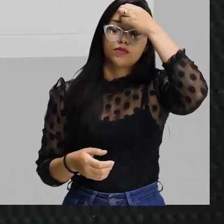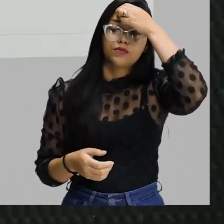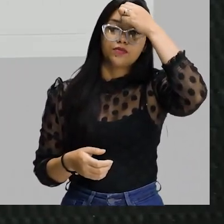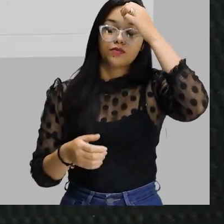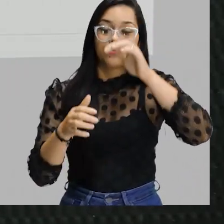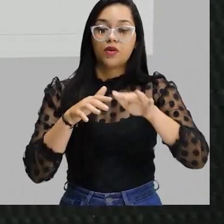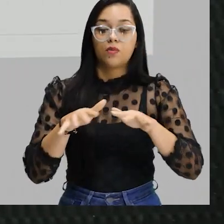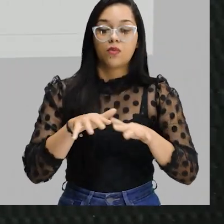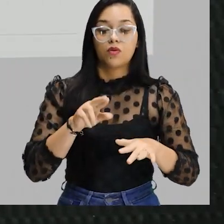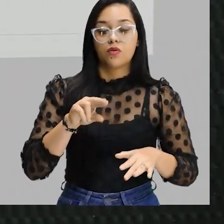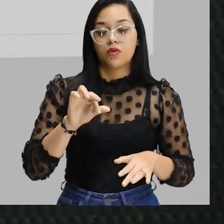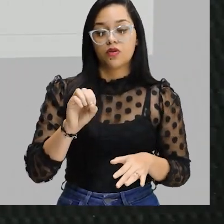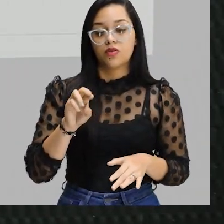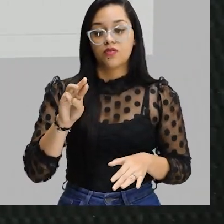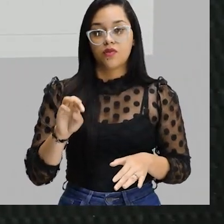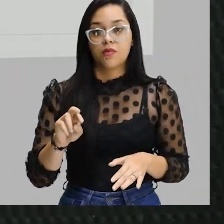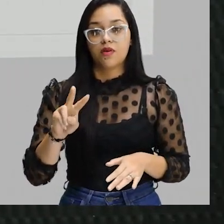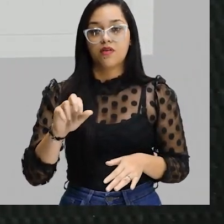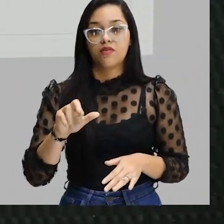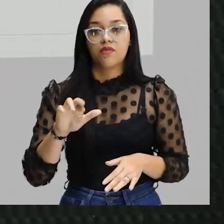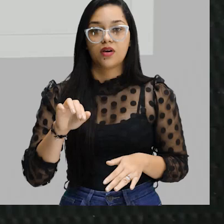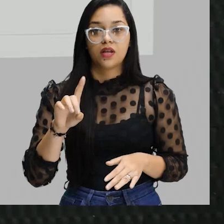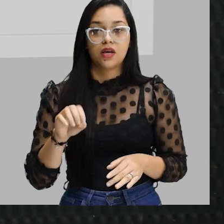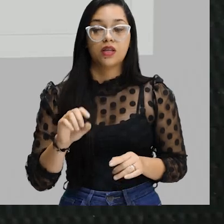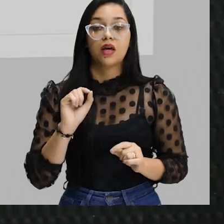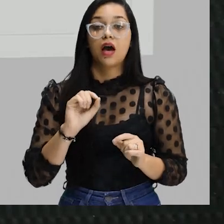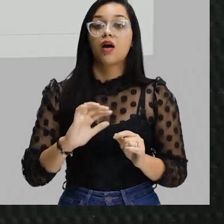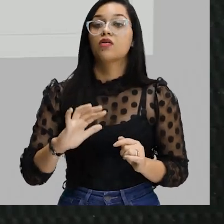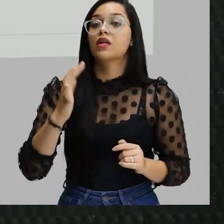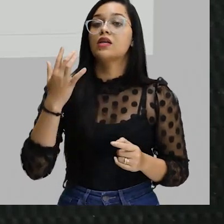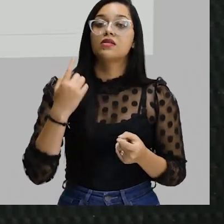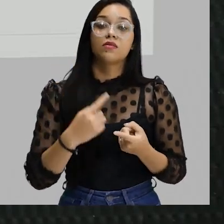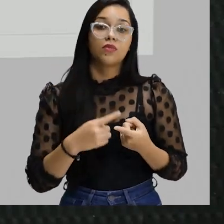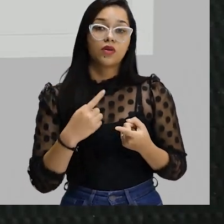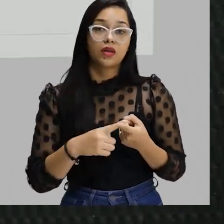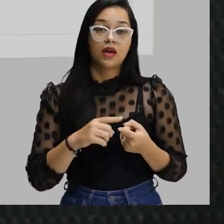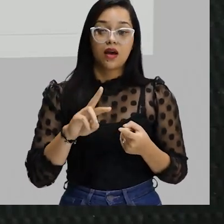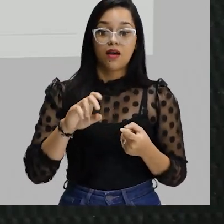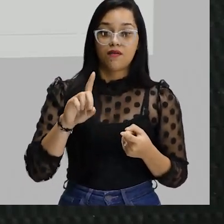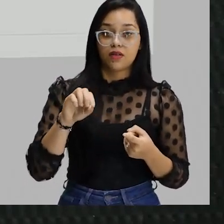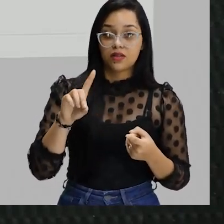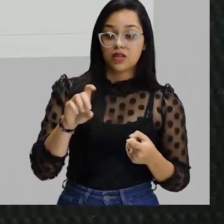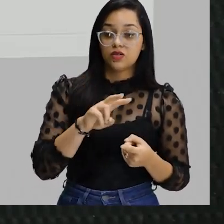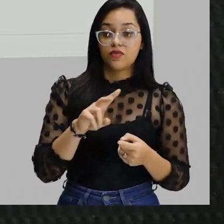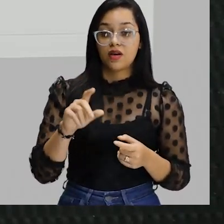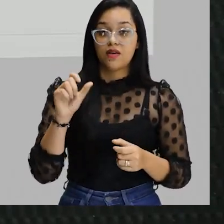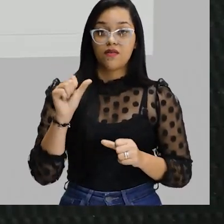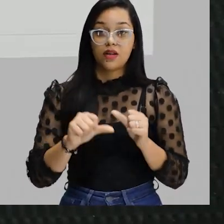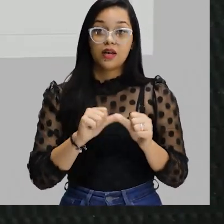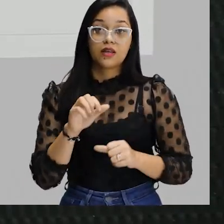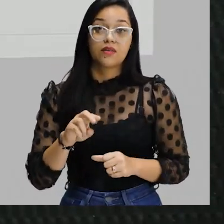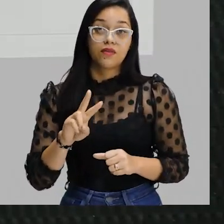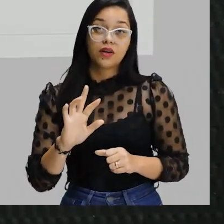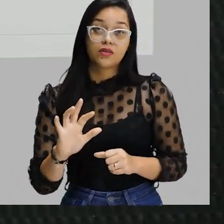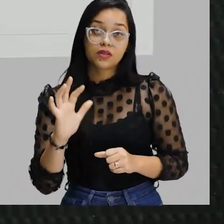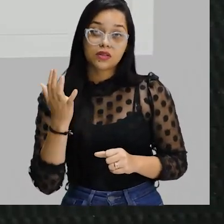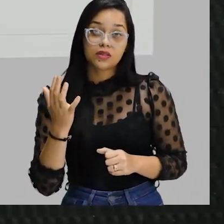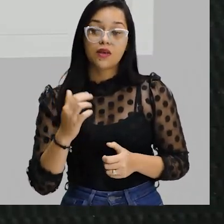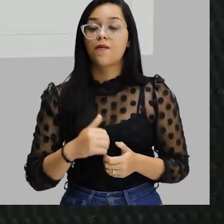Pelo movimento uniformemente variável, isso acontece porque a velocidade ela vai variar, que é o que está acontecendo